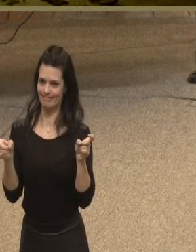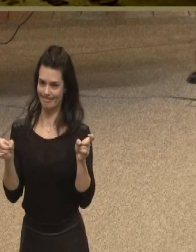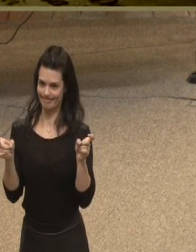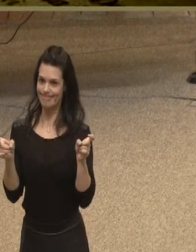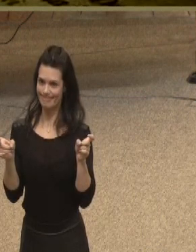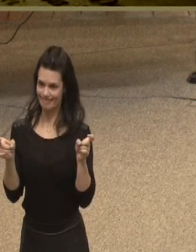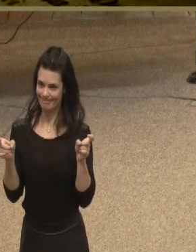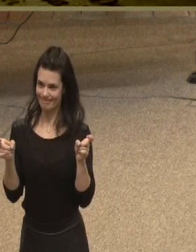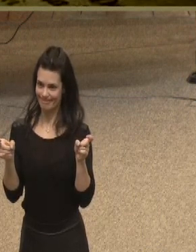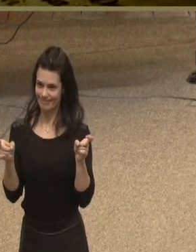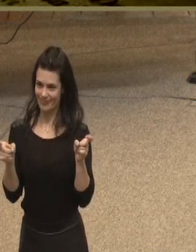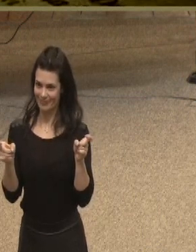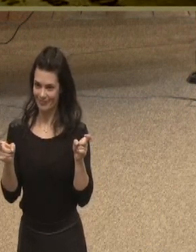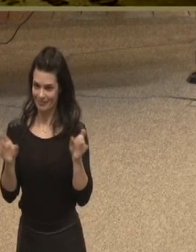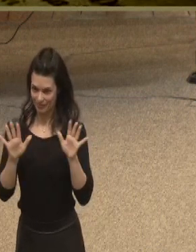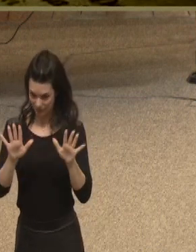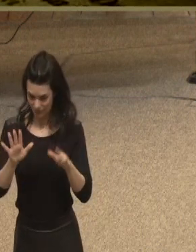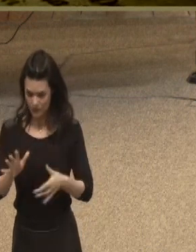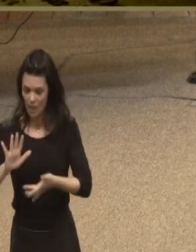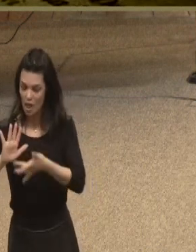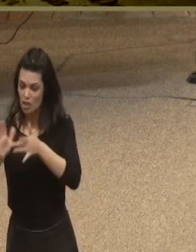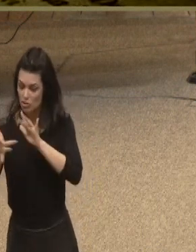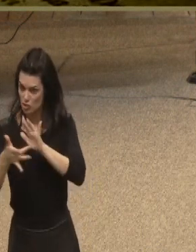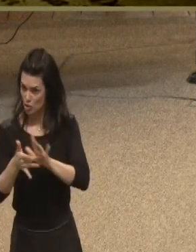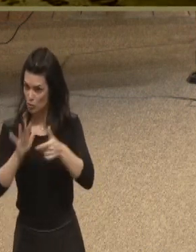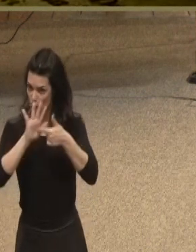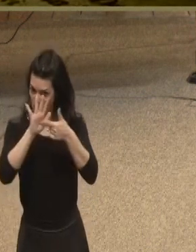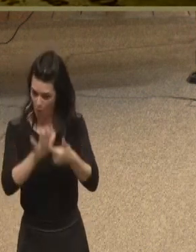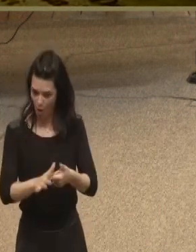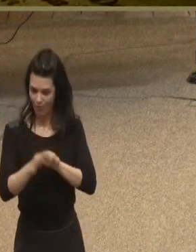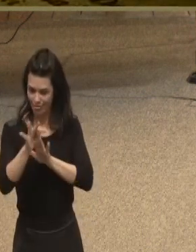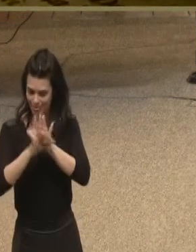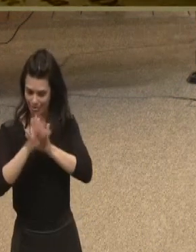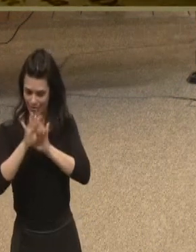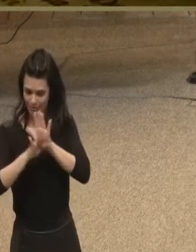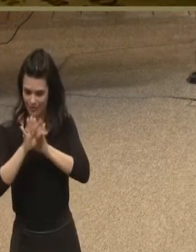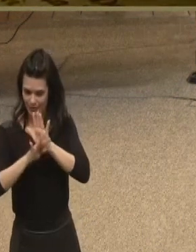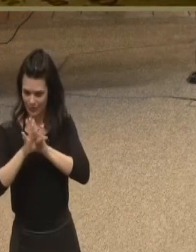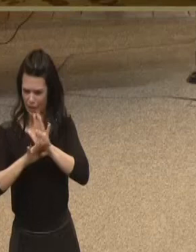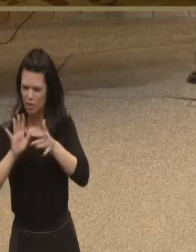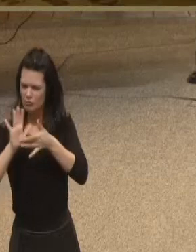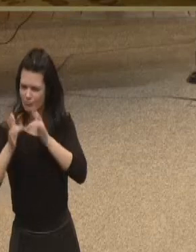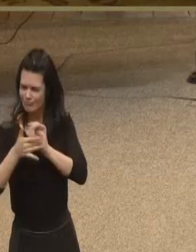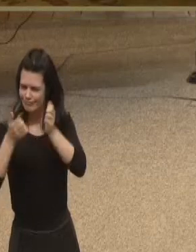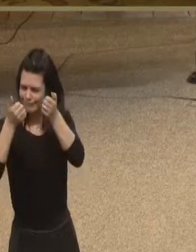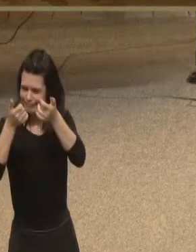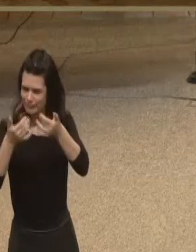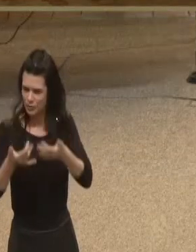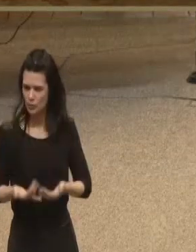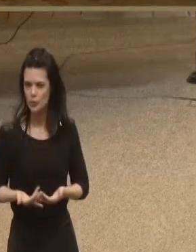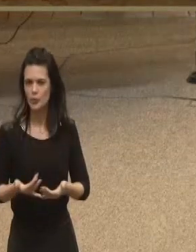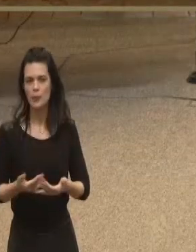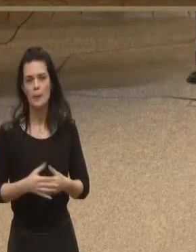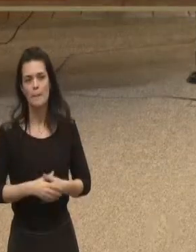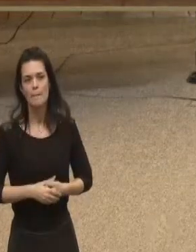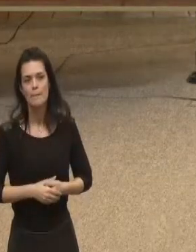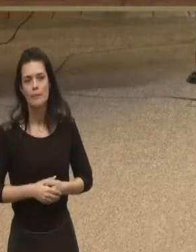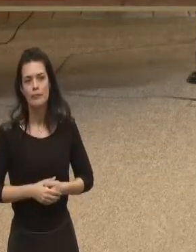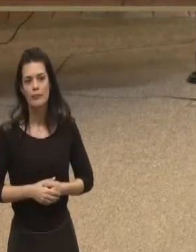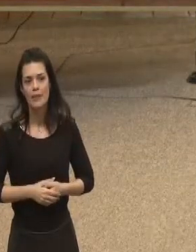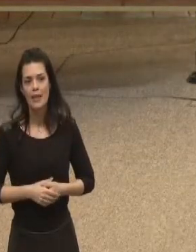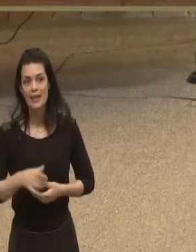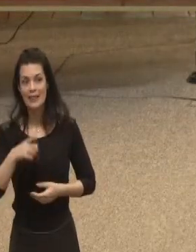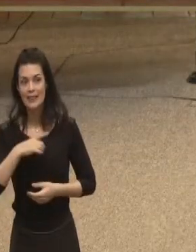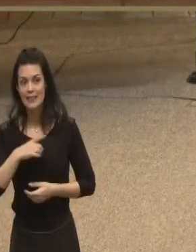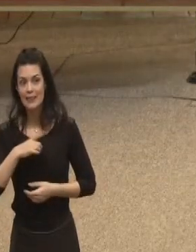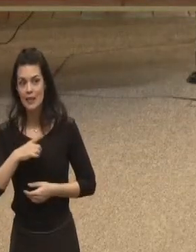Nós encontramos nas palavras de Jesus, aqui nesse texto, essas palavras que Jesus profere aos seus discípulos, nós temos